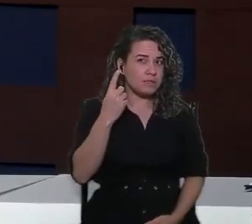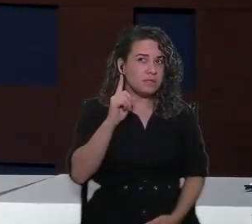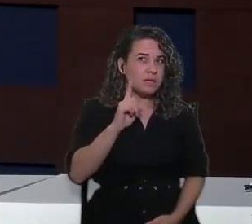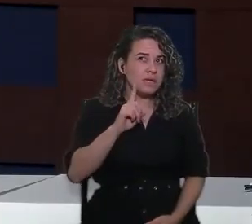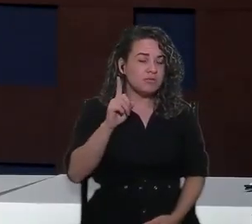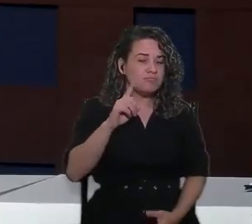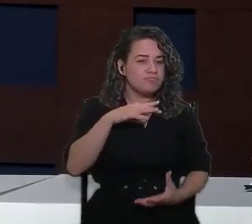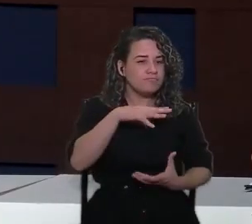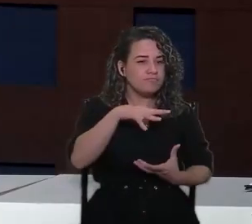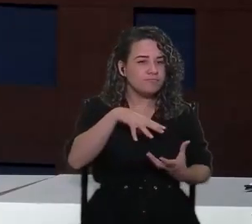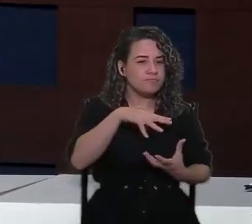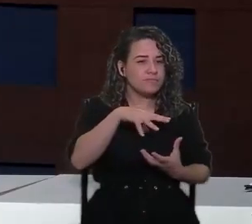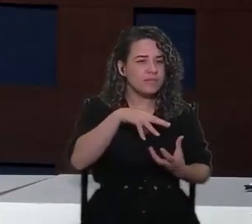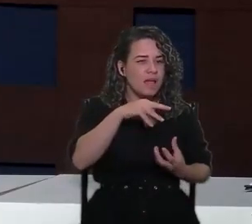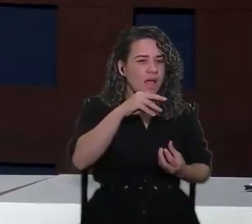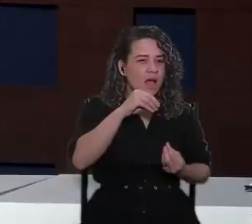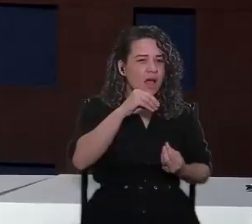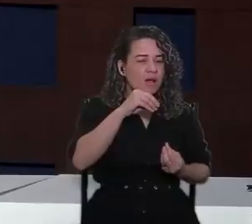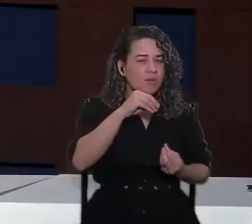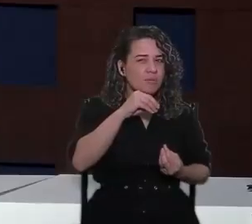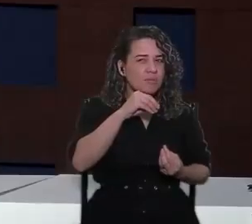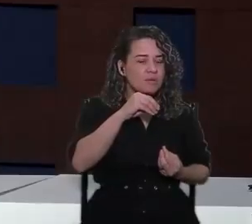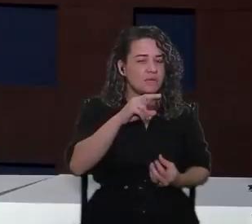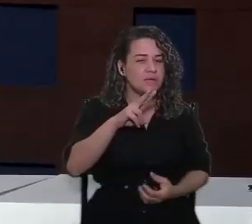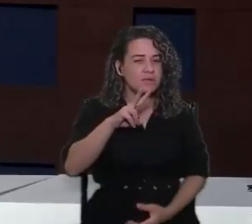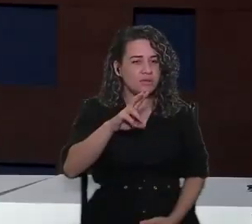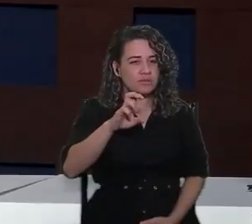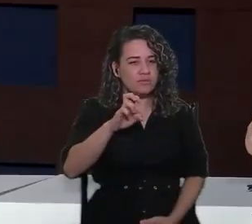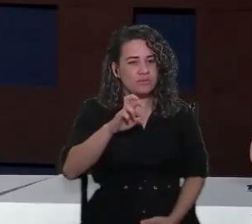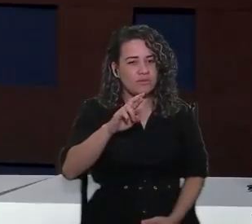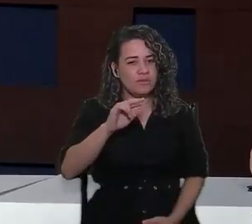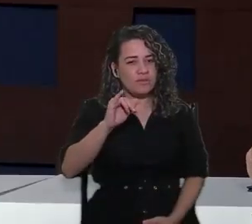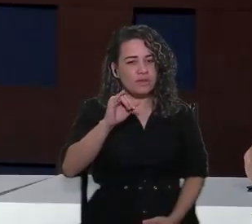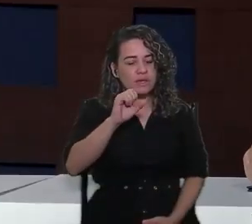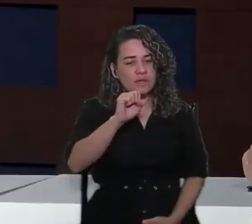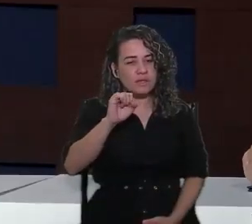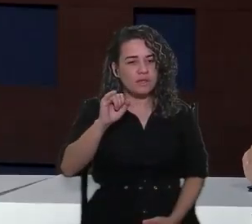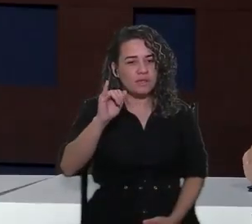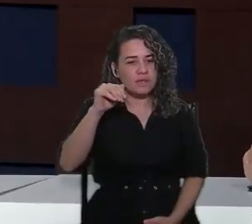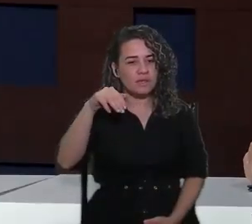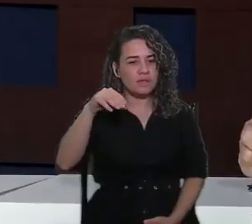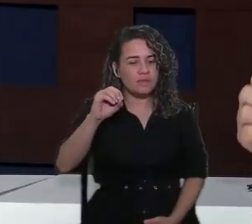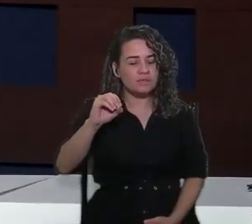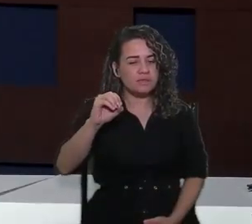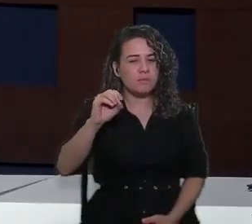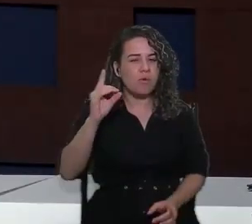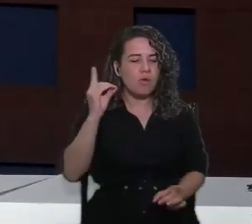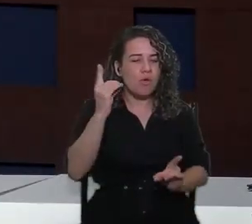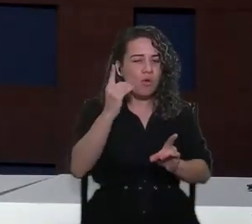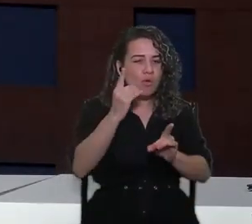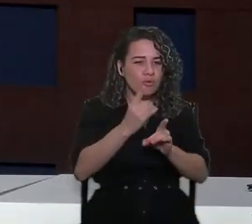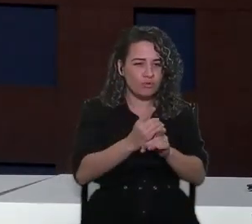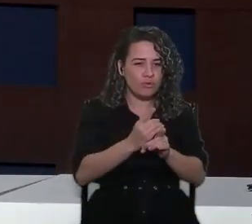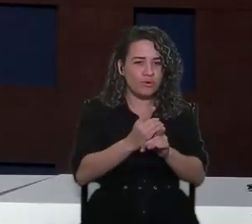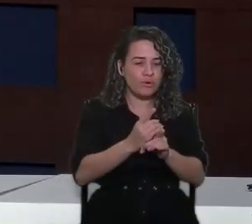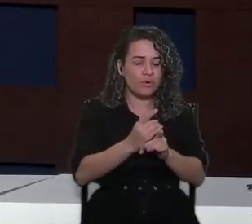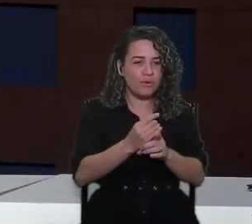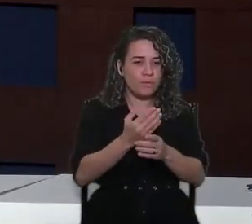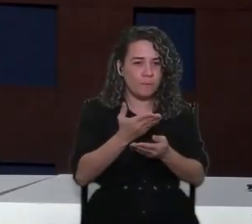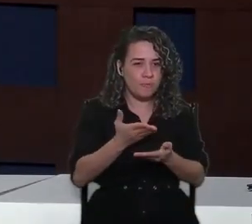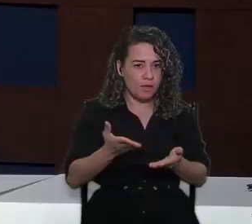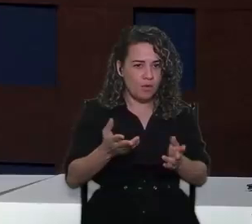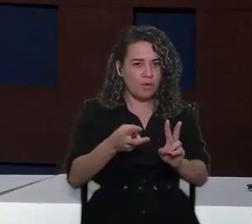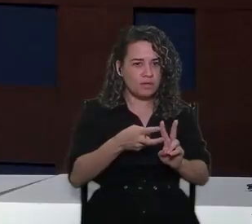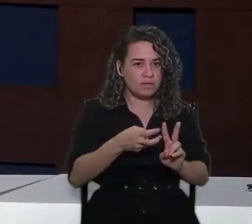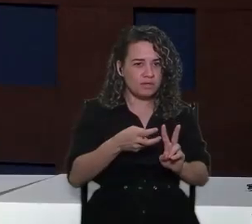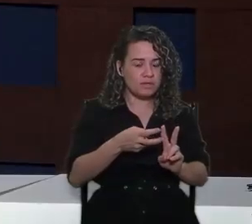do Veríssimo, estava se encontrando com Tibicuera e com Érico. Coisa que eu não acredito, eu